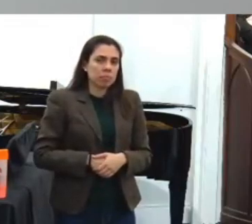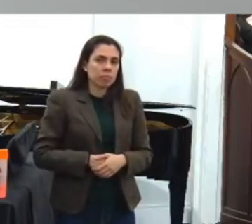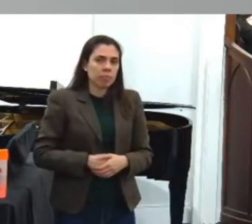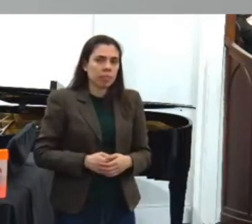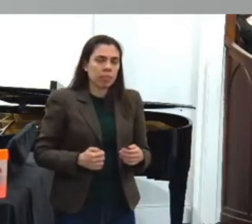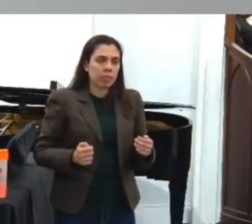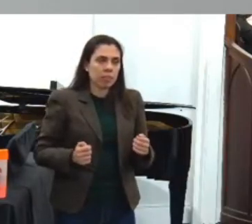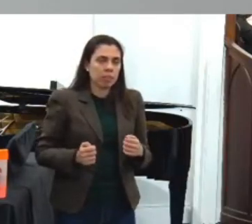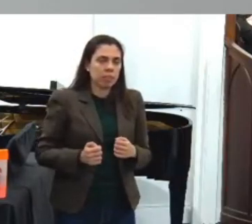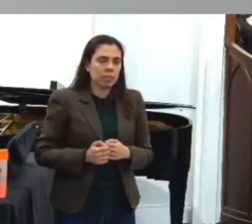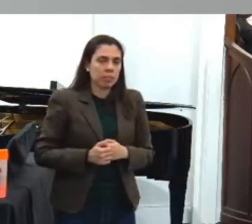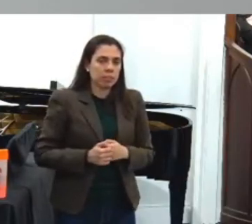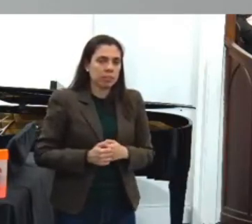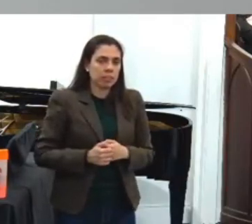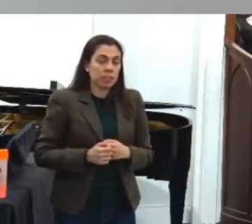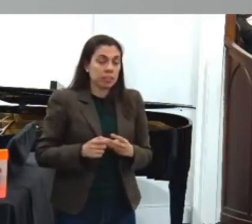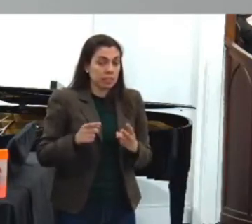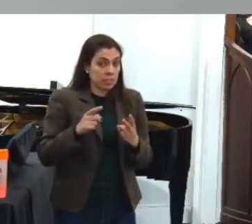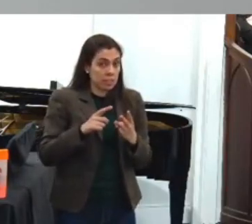do pecado de vocês.